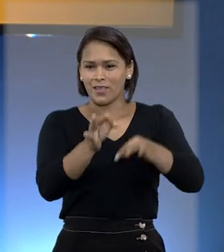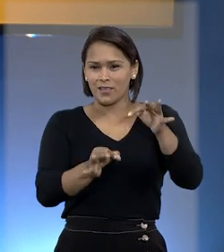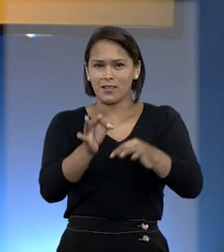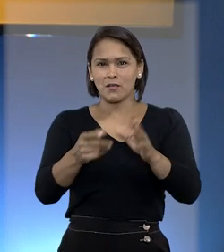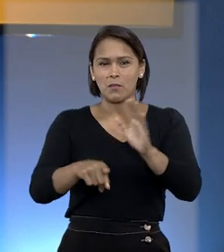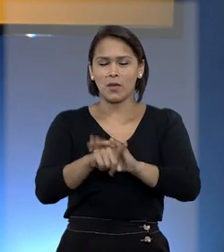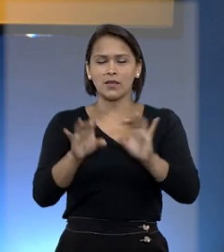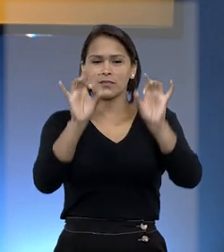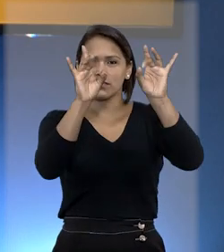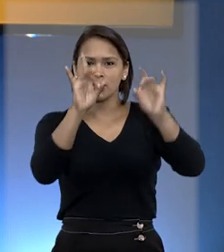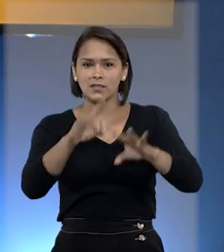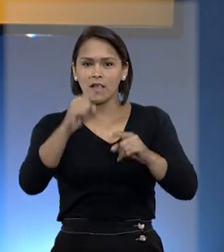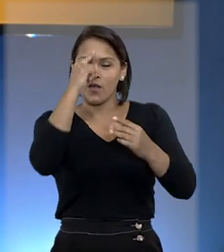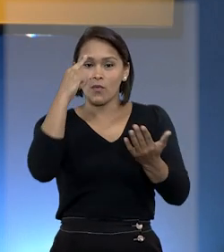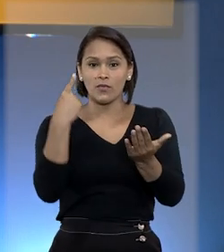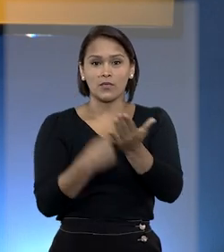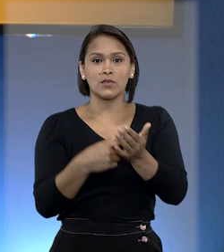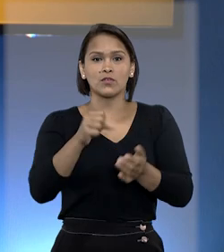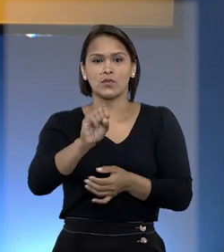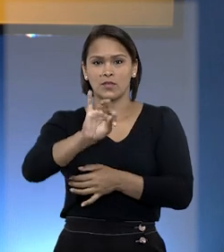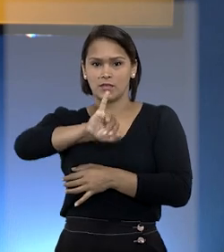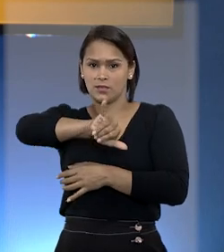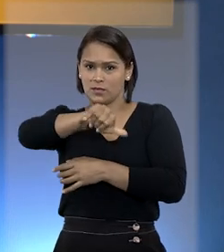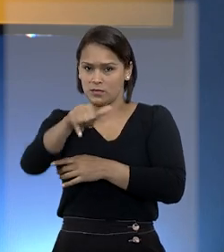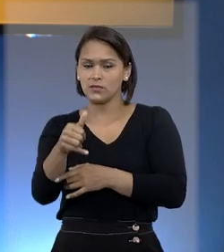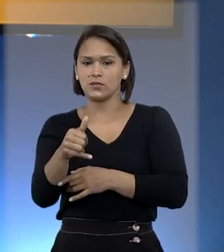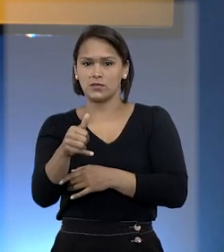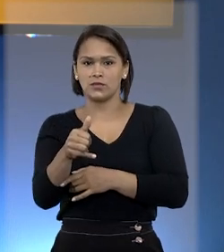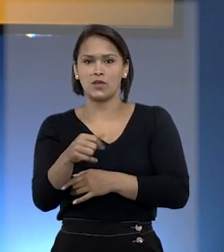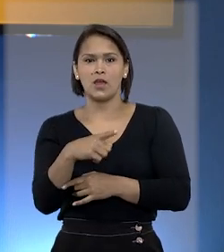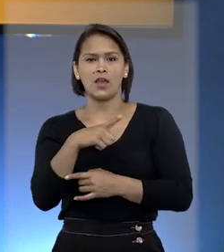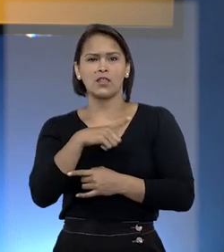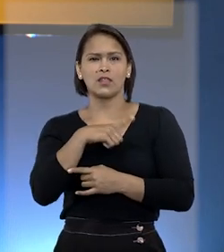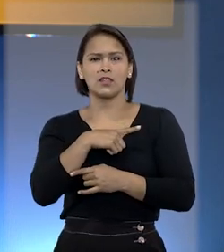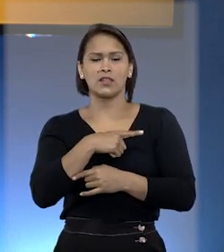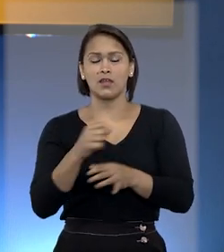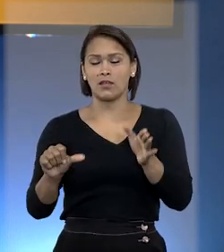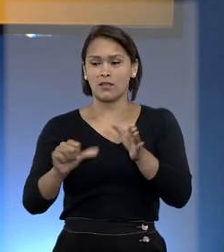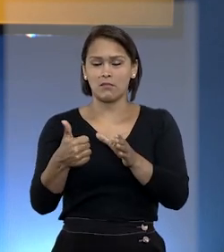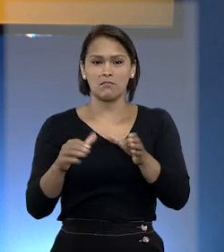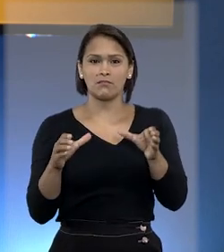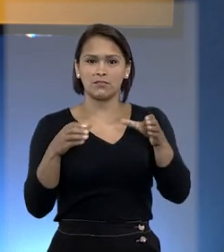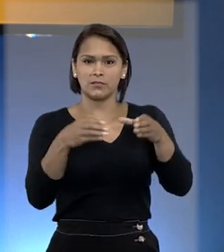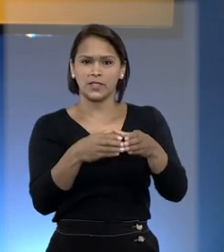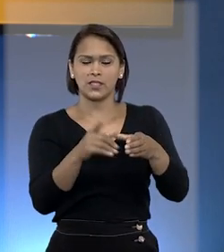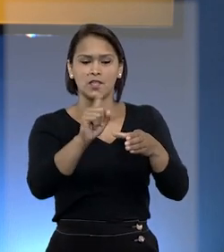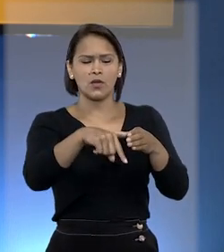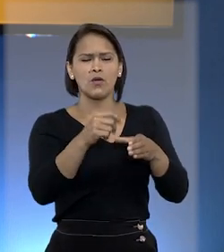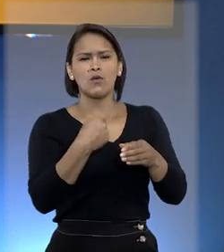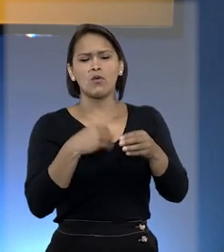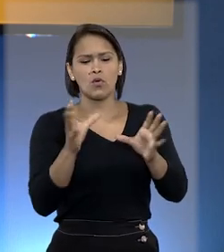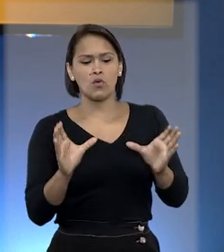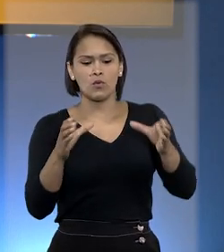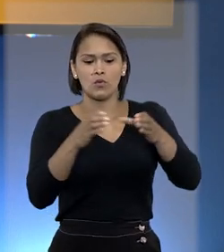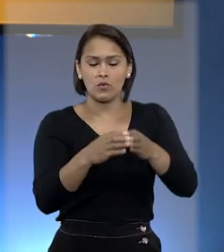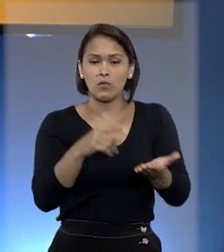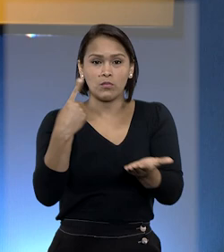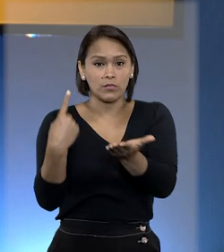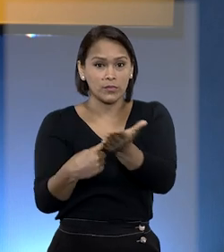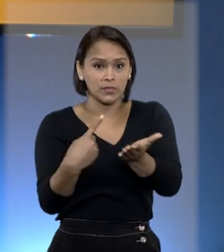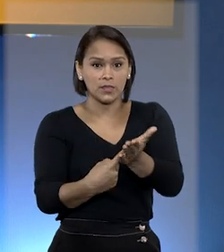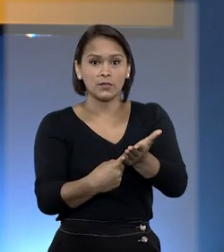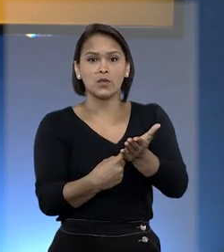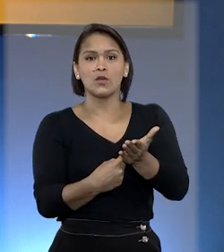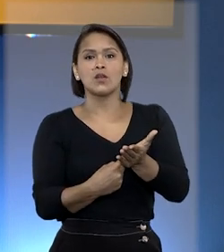entre as mais recentes destacadas decisões do Superior Tribunal de Justiça está da primeira sessão na qual o